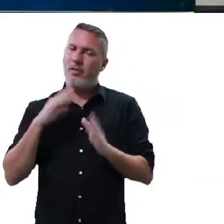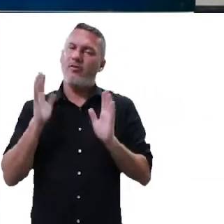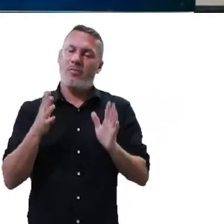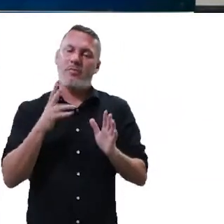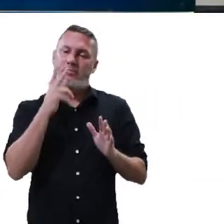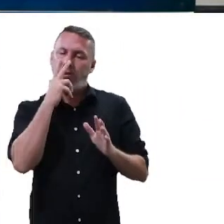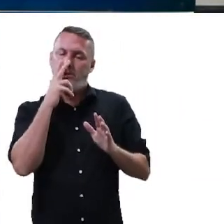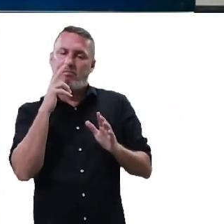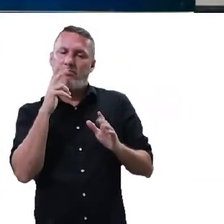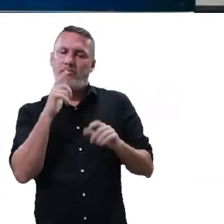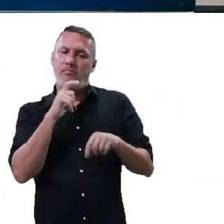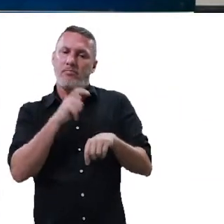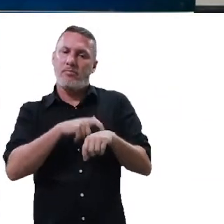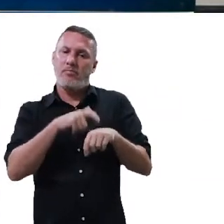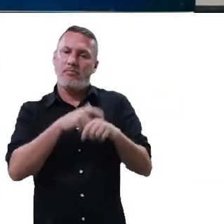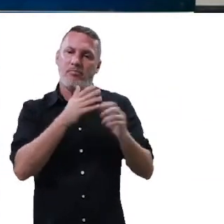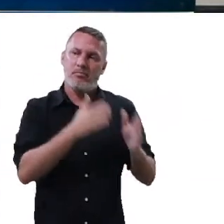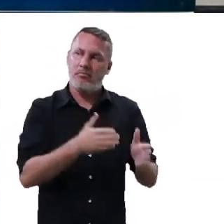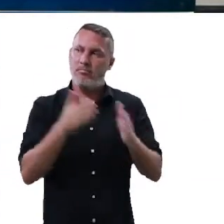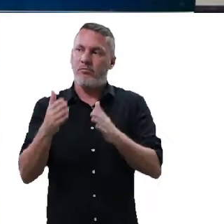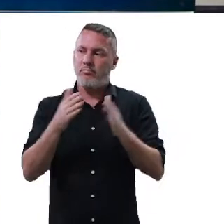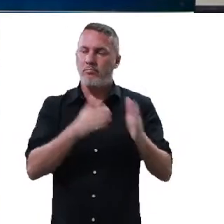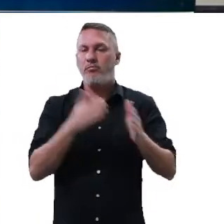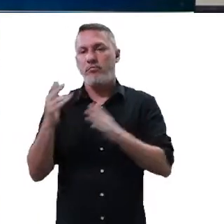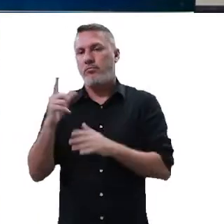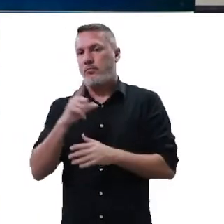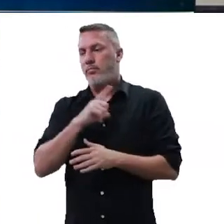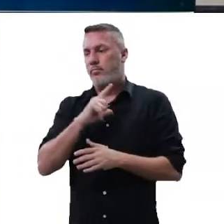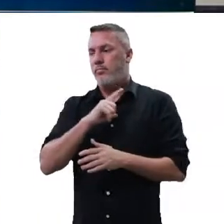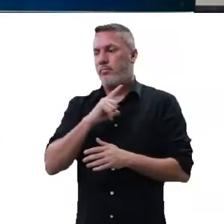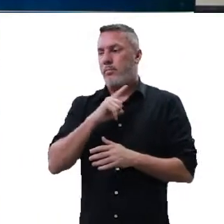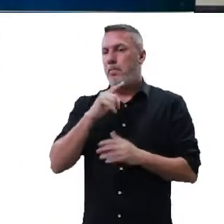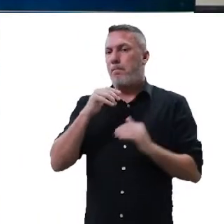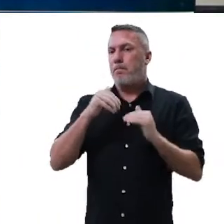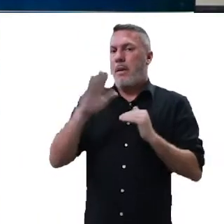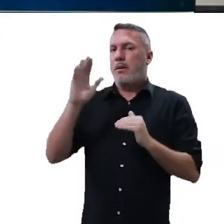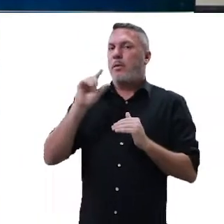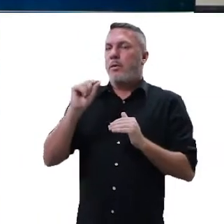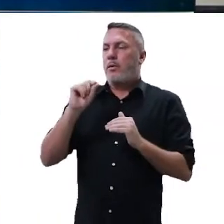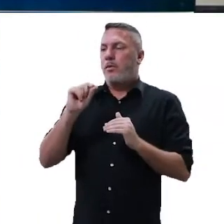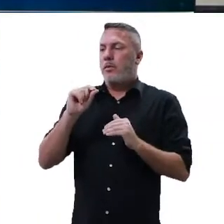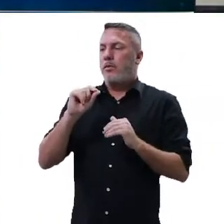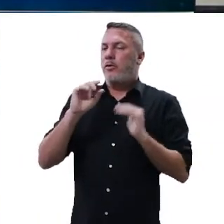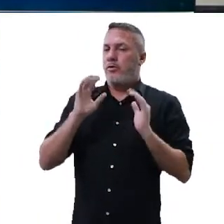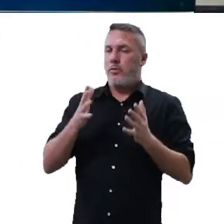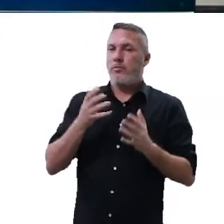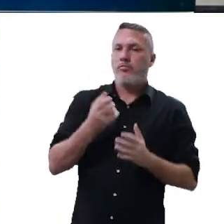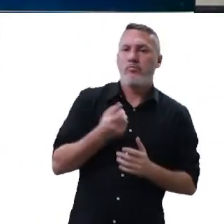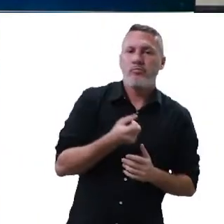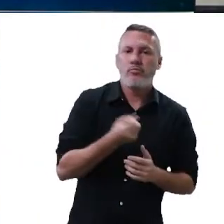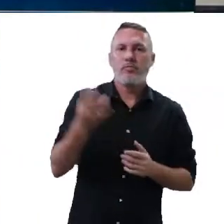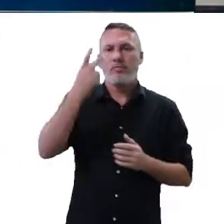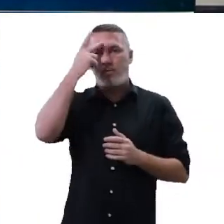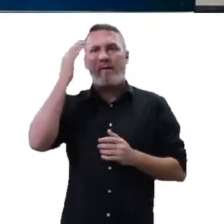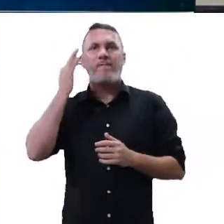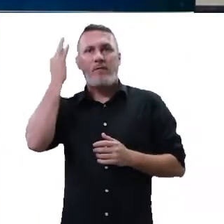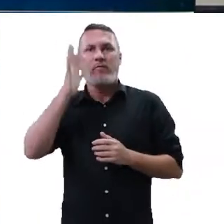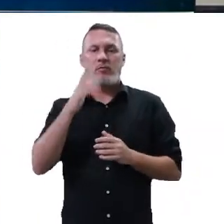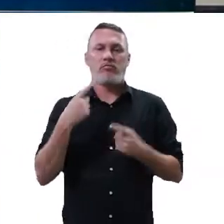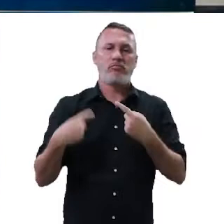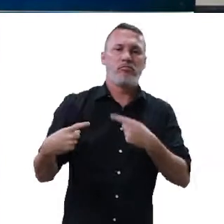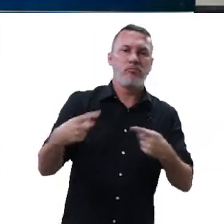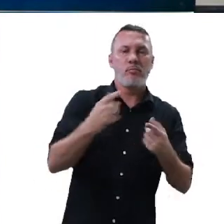as questões cosmológicas, ou seja, a gente já tem um certo elevado número de filósofos que